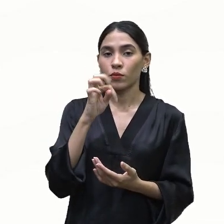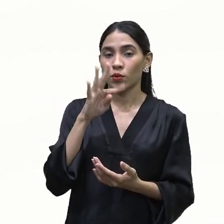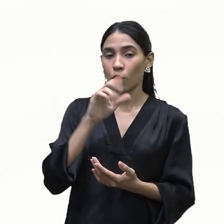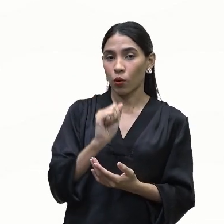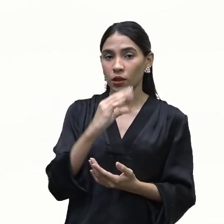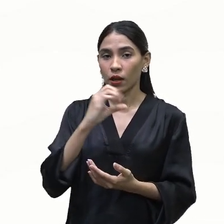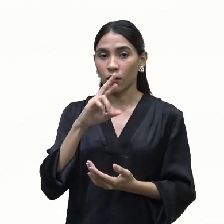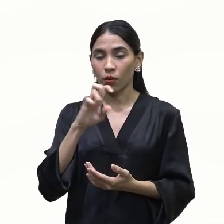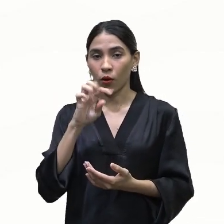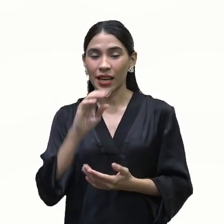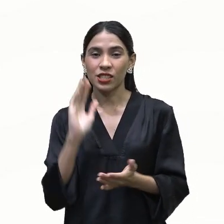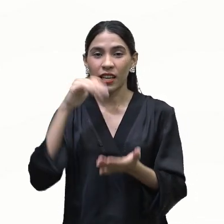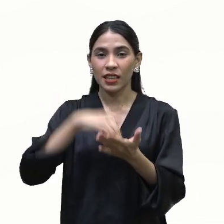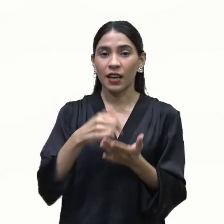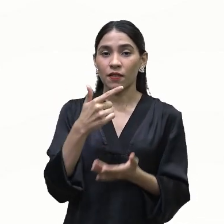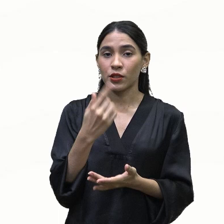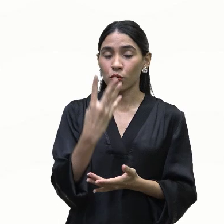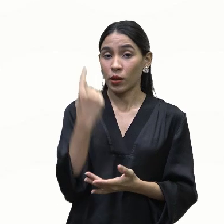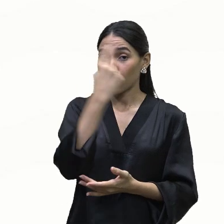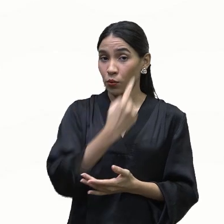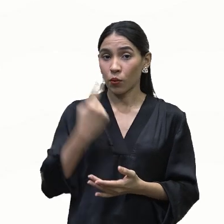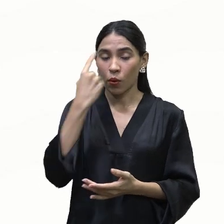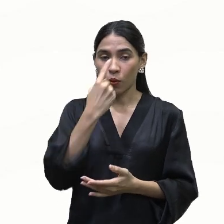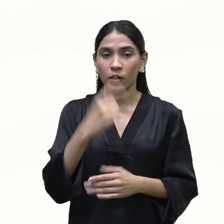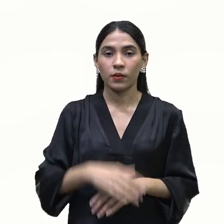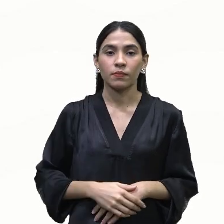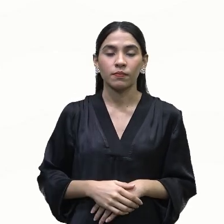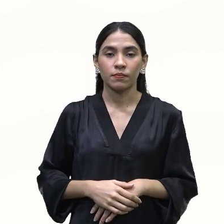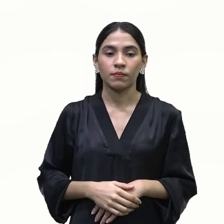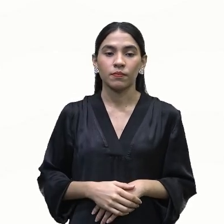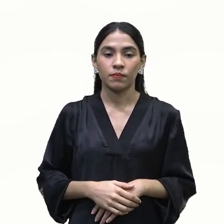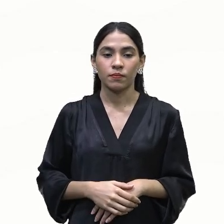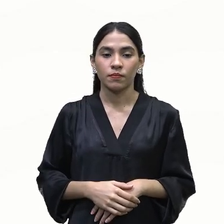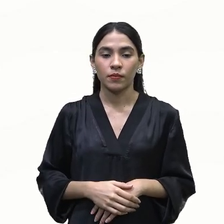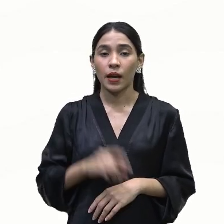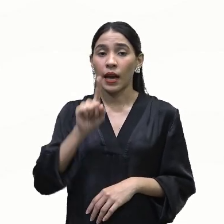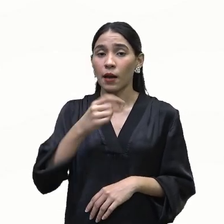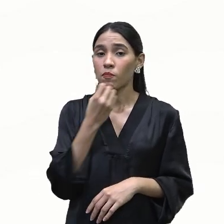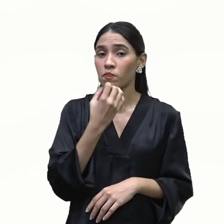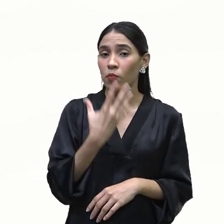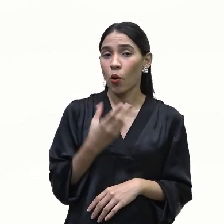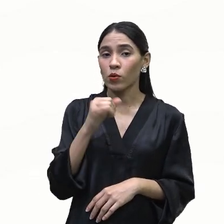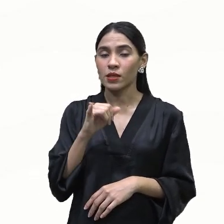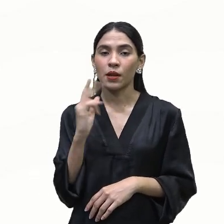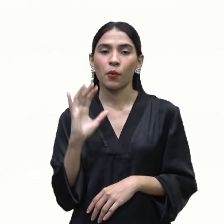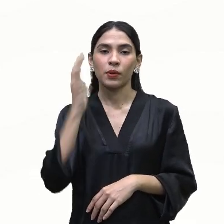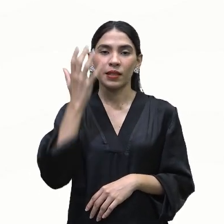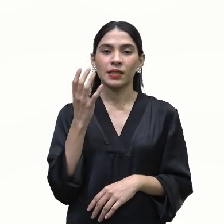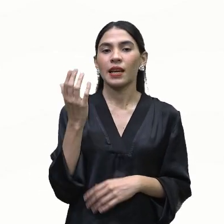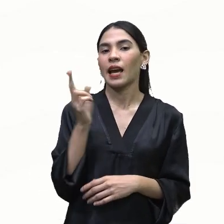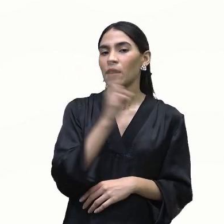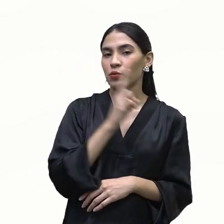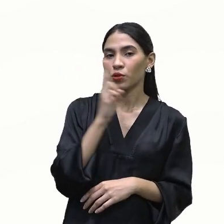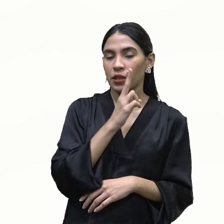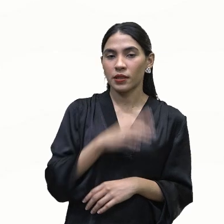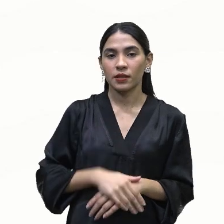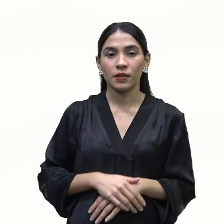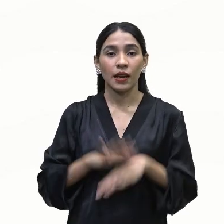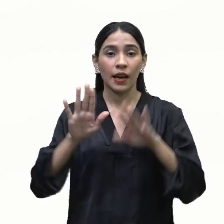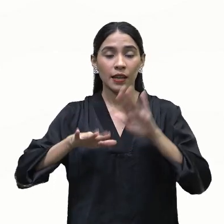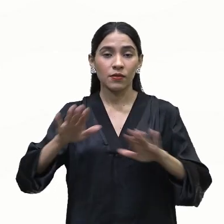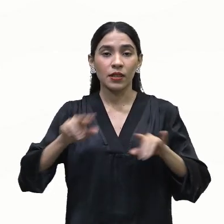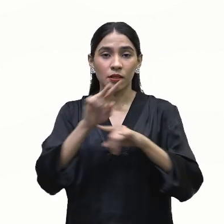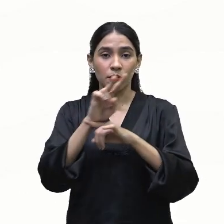maneira, essa é uma boa opção para casos de emergências. Então, olha só, gente. Um empréstimo pessoal, às vezes